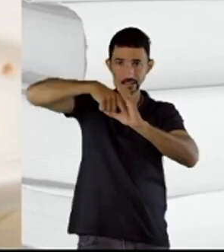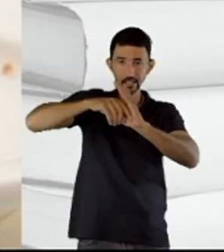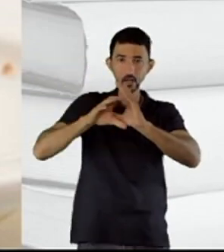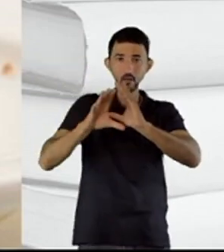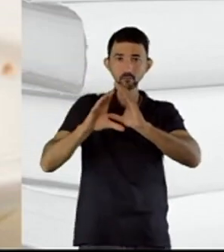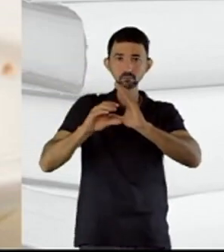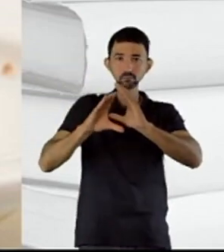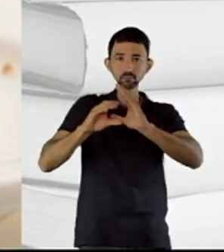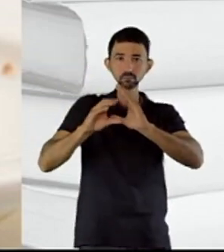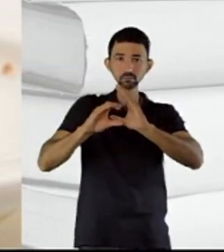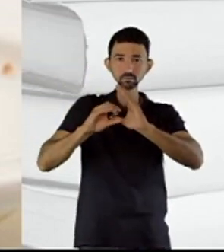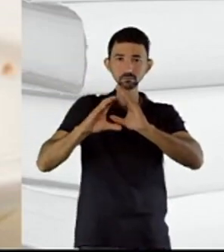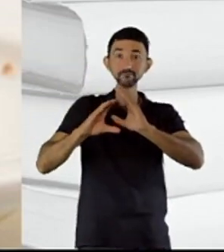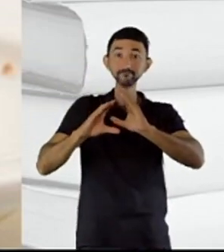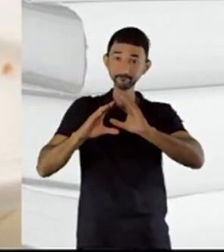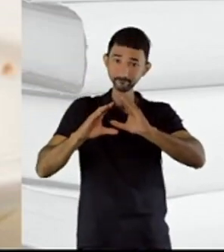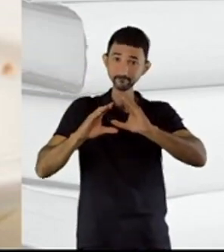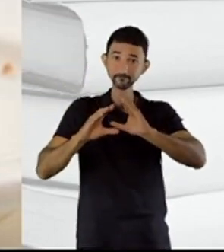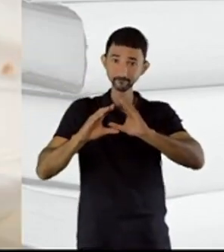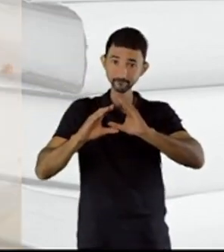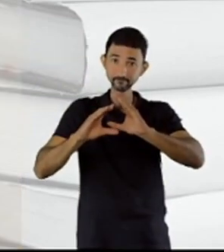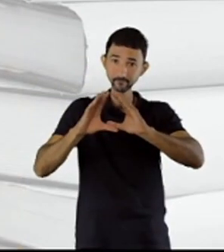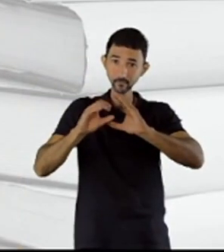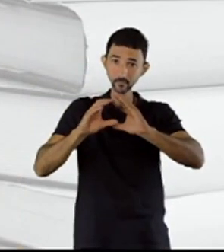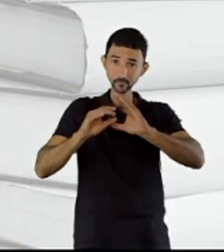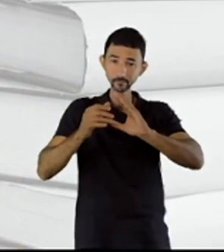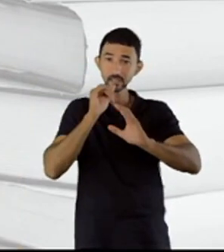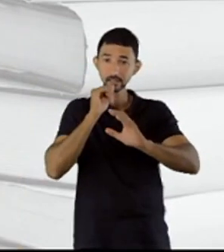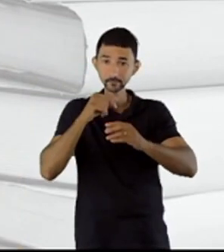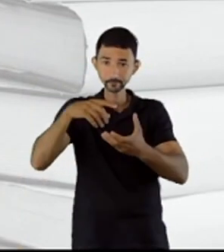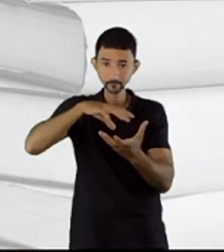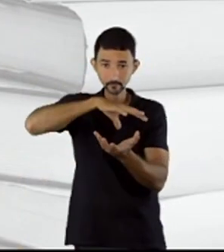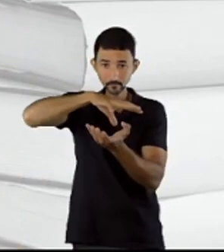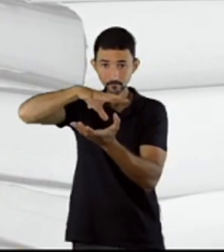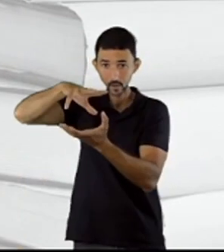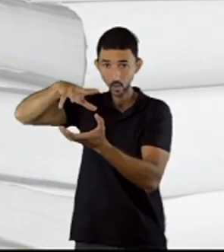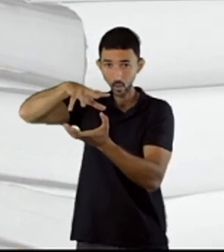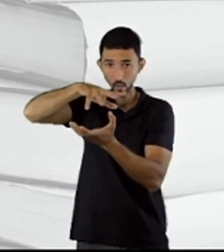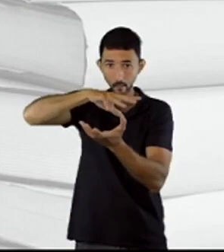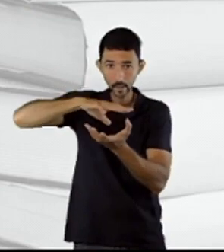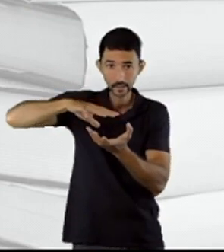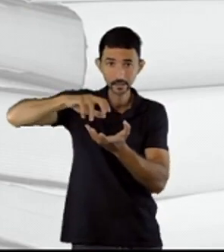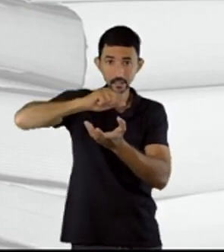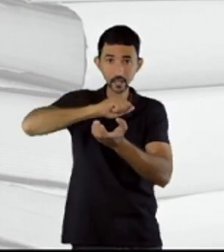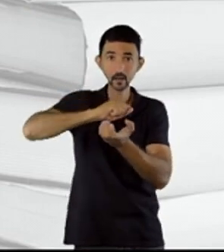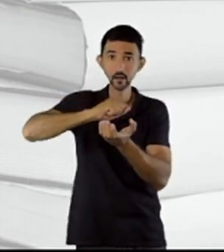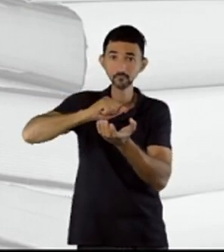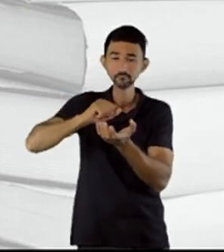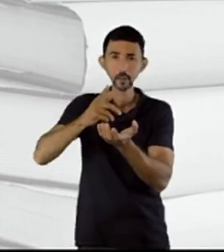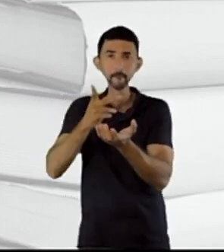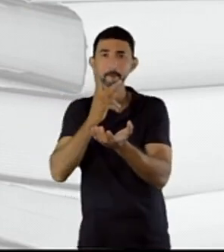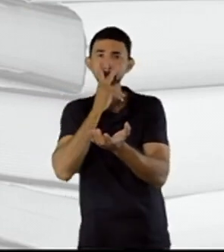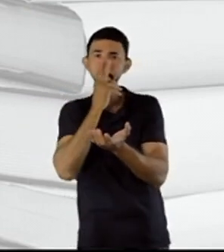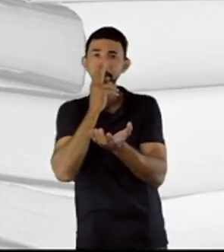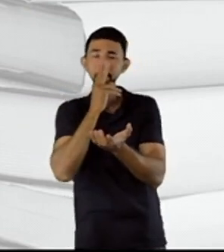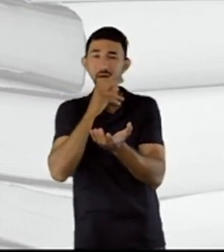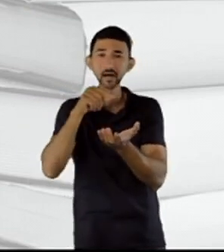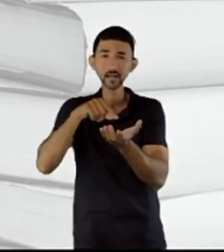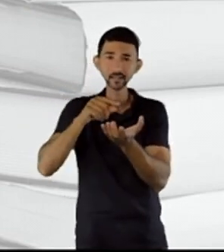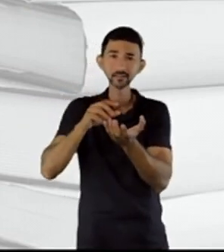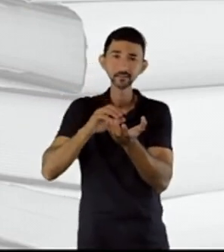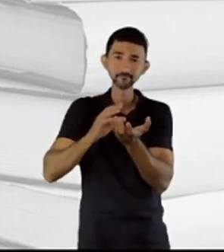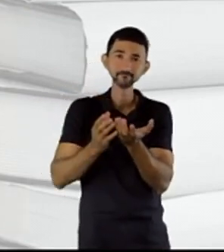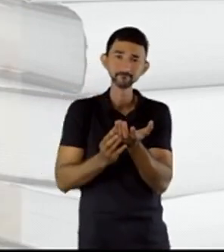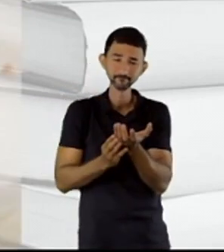bastante macio, né? Então, a formação da Terra, propriamente dita, ela tem mais ou menos